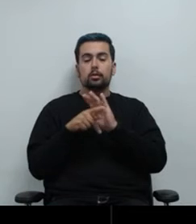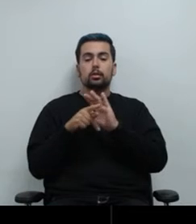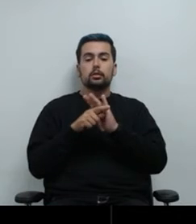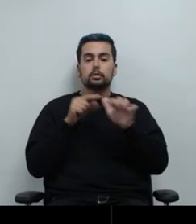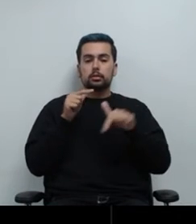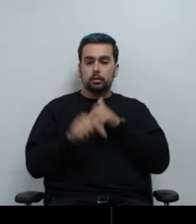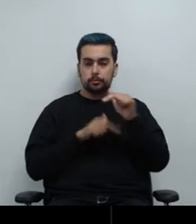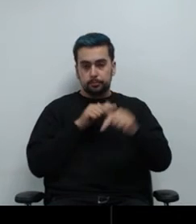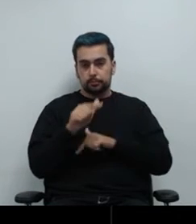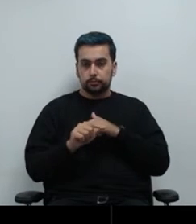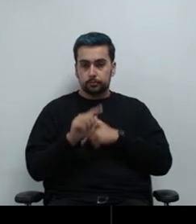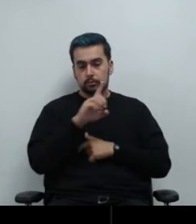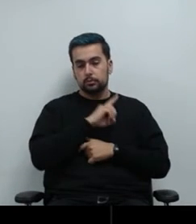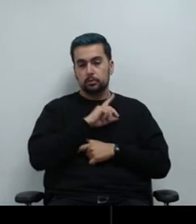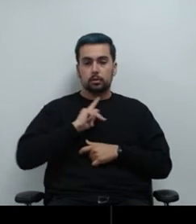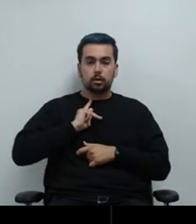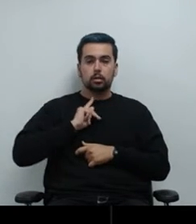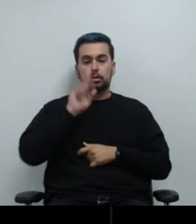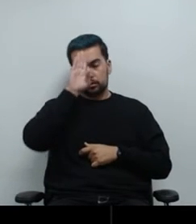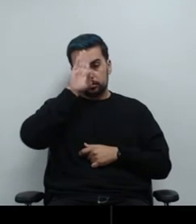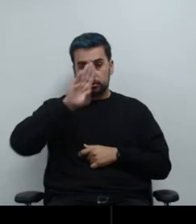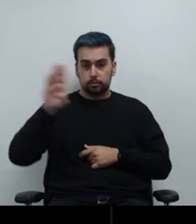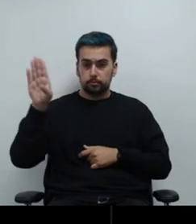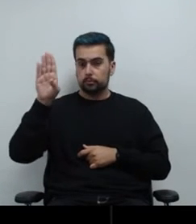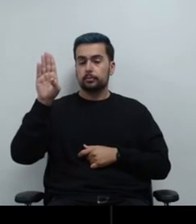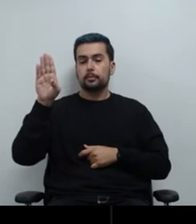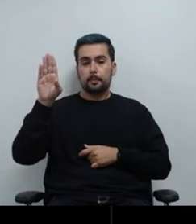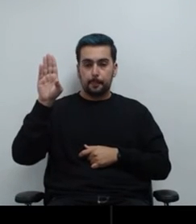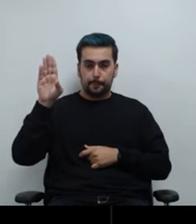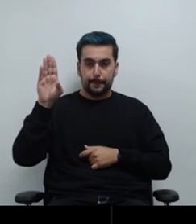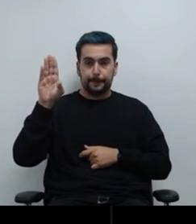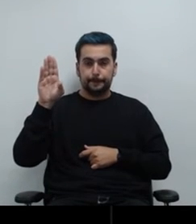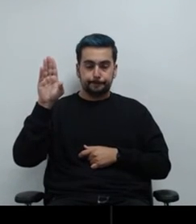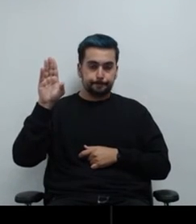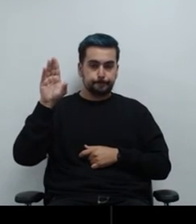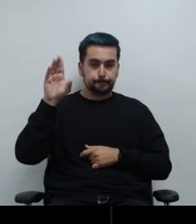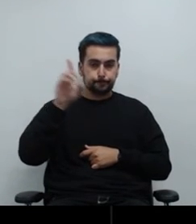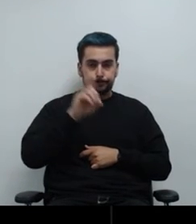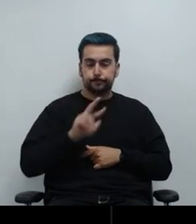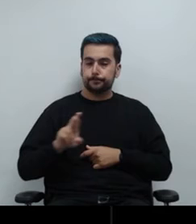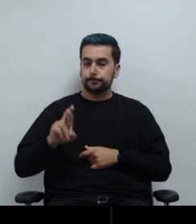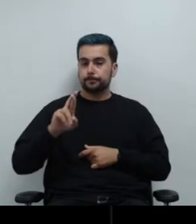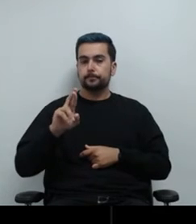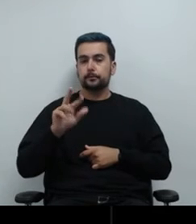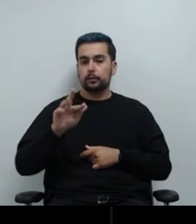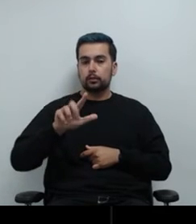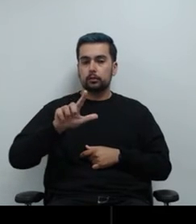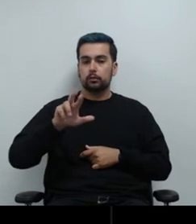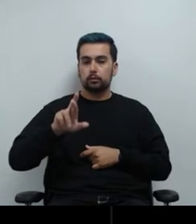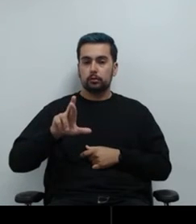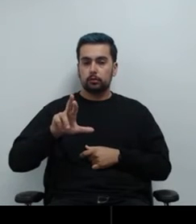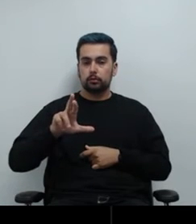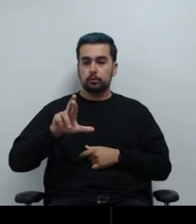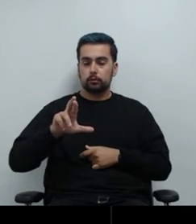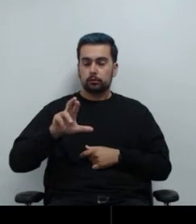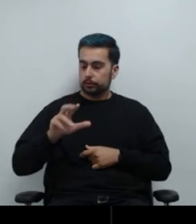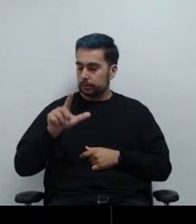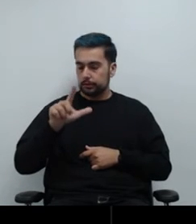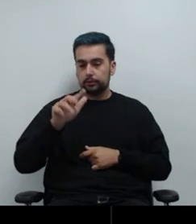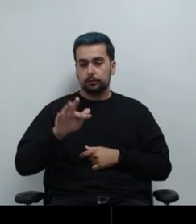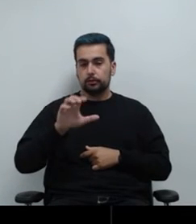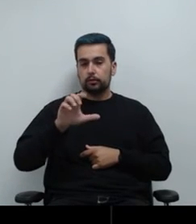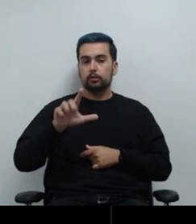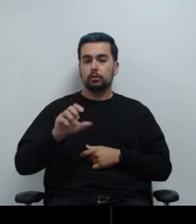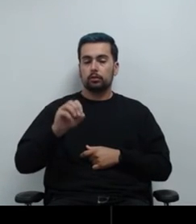Defensoria, principalmente no trabalho do doutor Florisvaldo, que